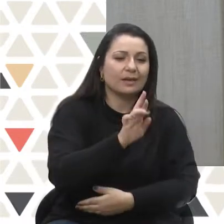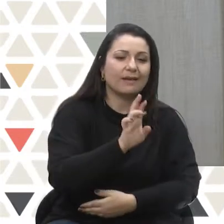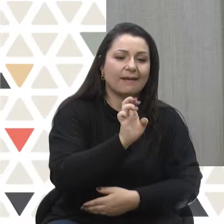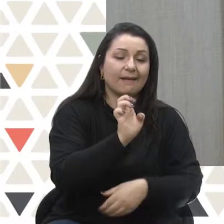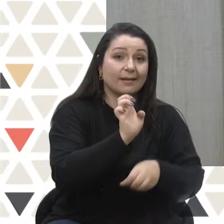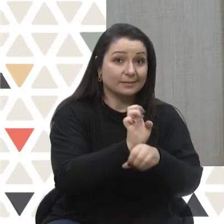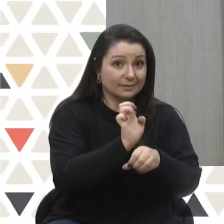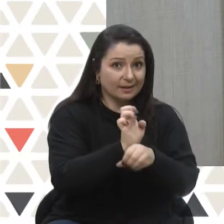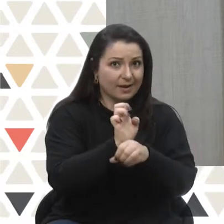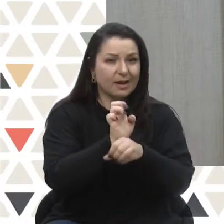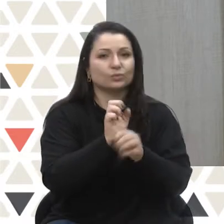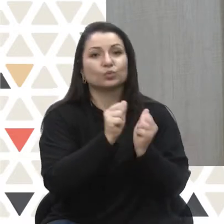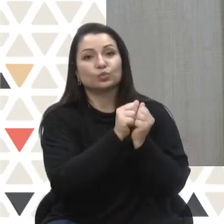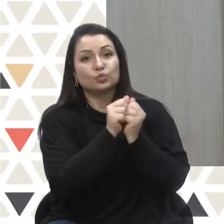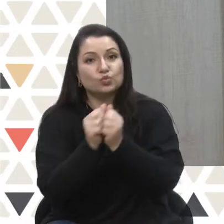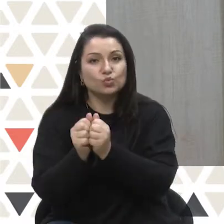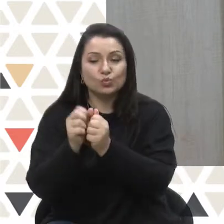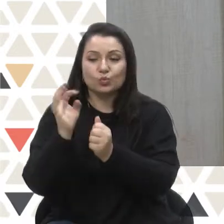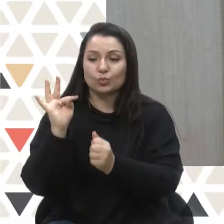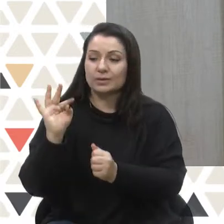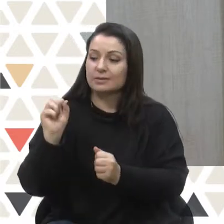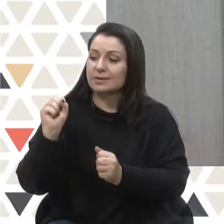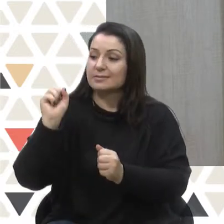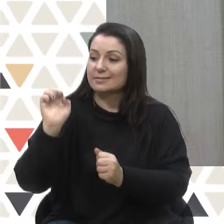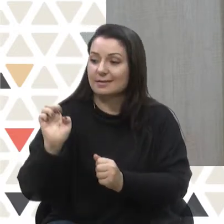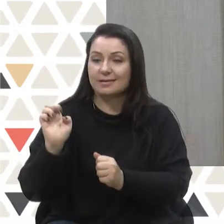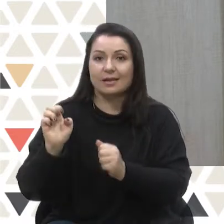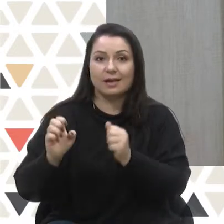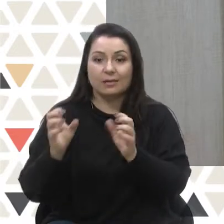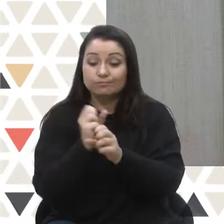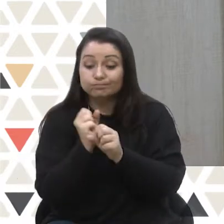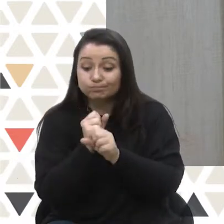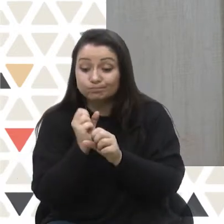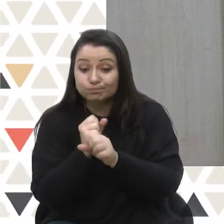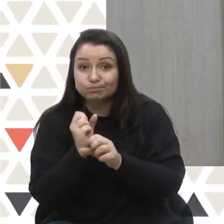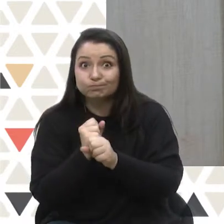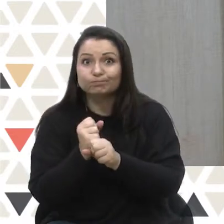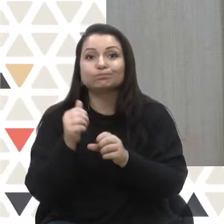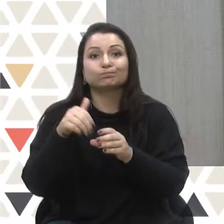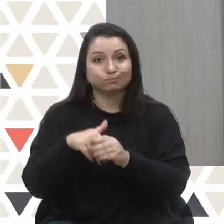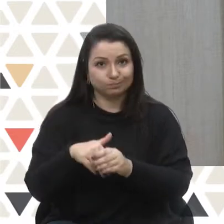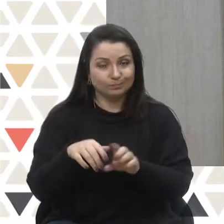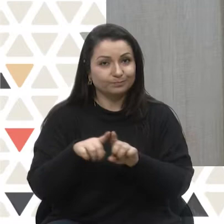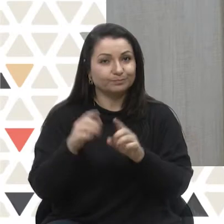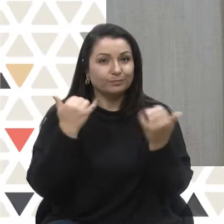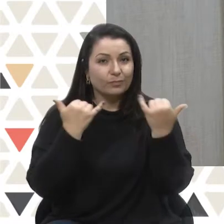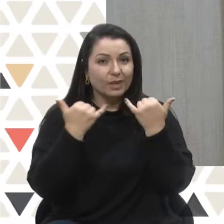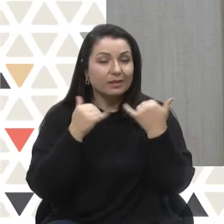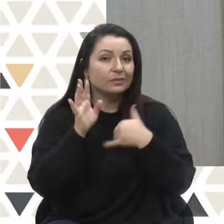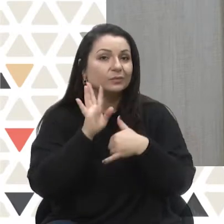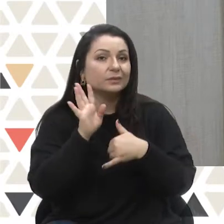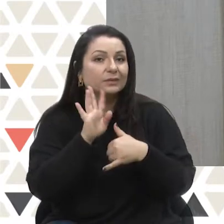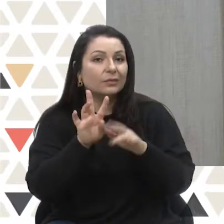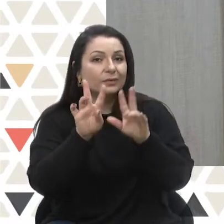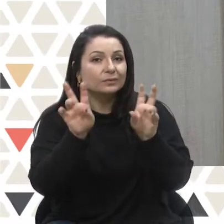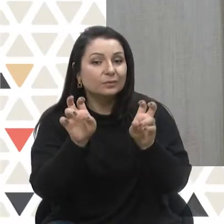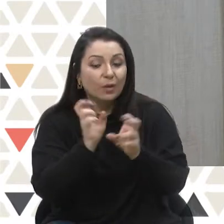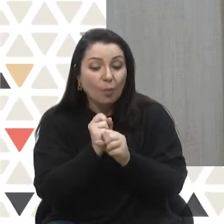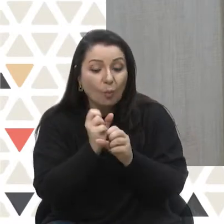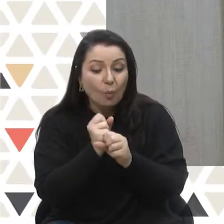intensa importante entre o tre de cada estado junto com o TSE na apuração dos votos